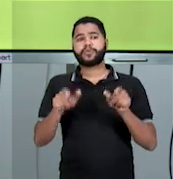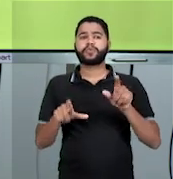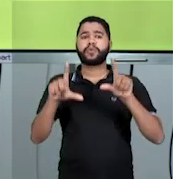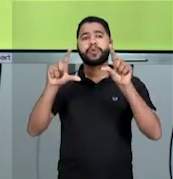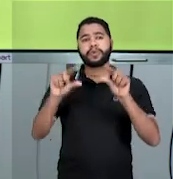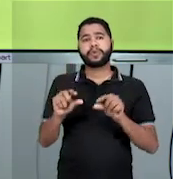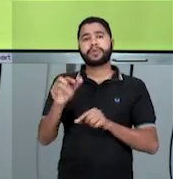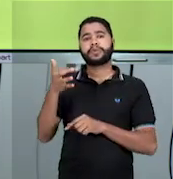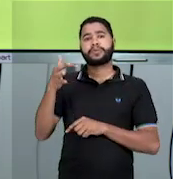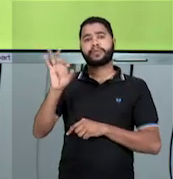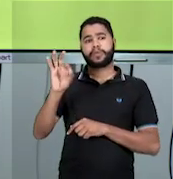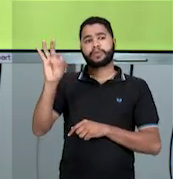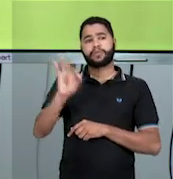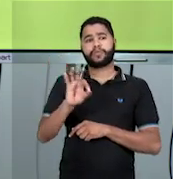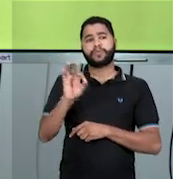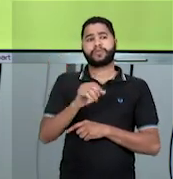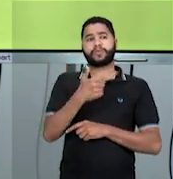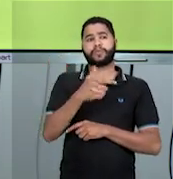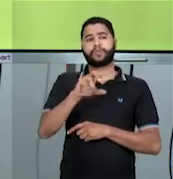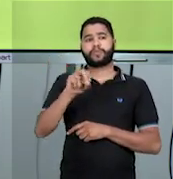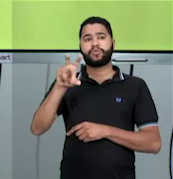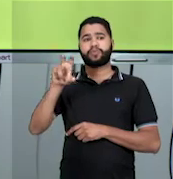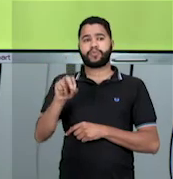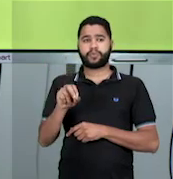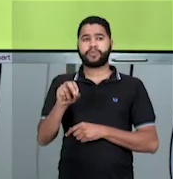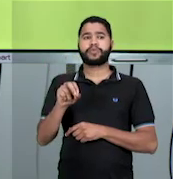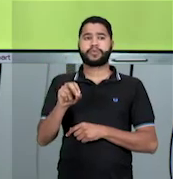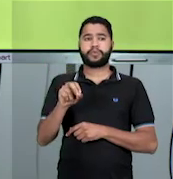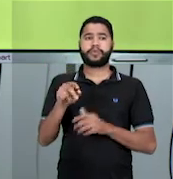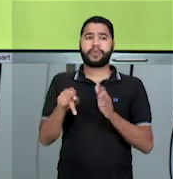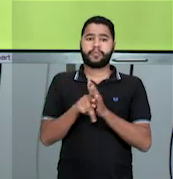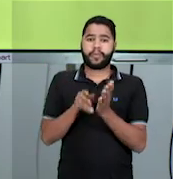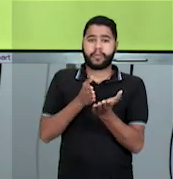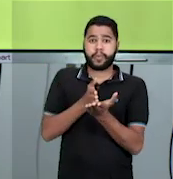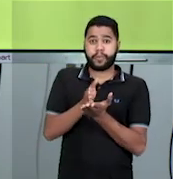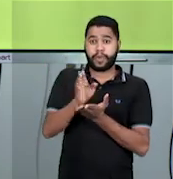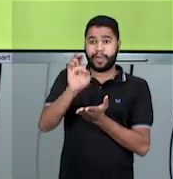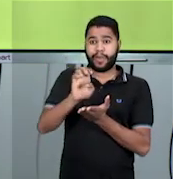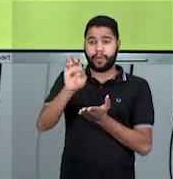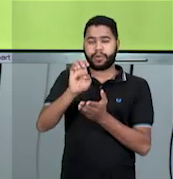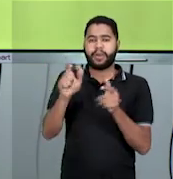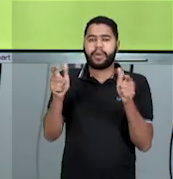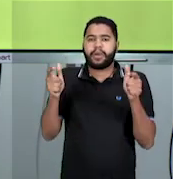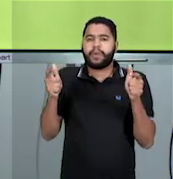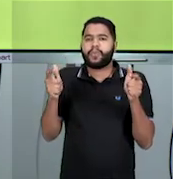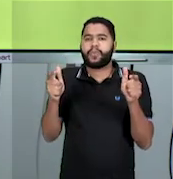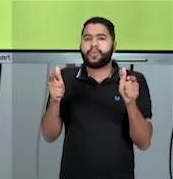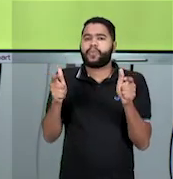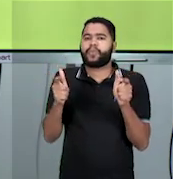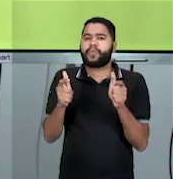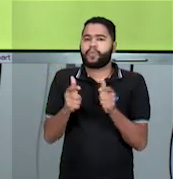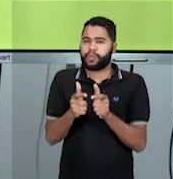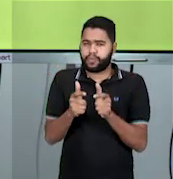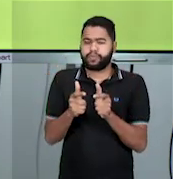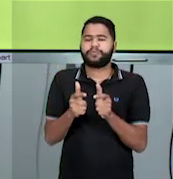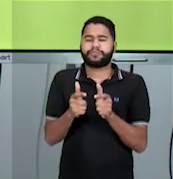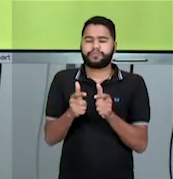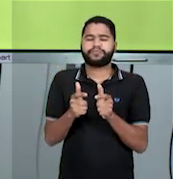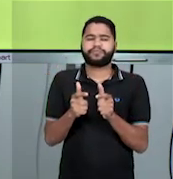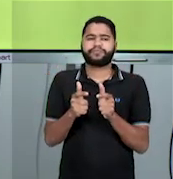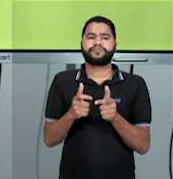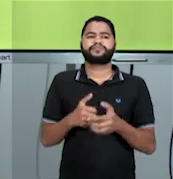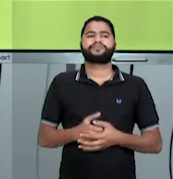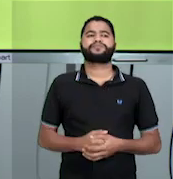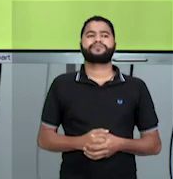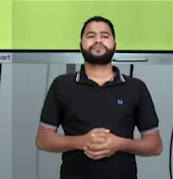no caso, em 2050, a Europa. Essa é a tendência do continente europeu, de uma diminuição do número